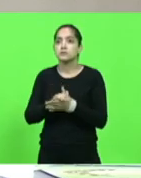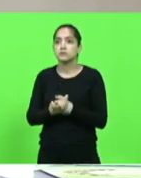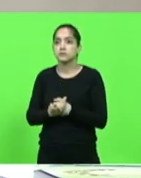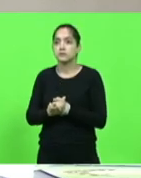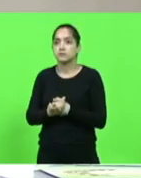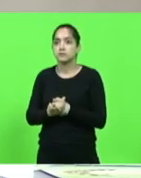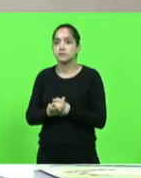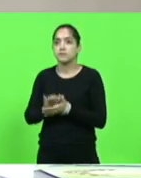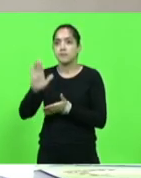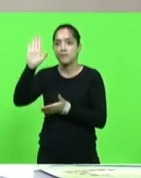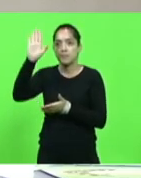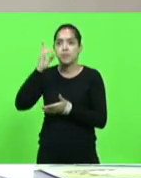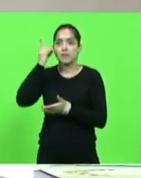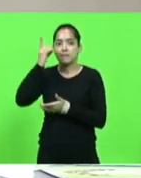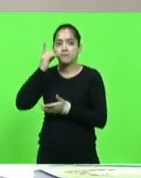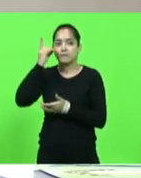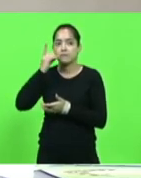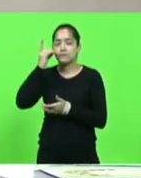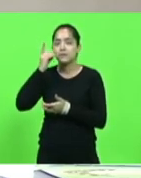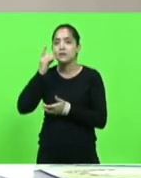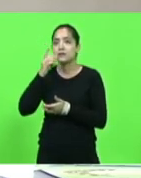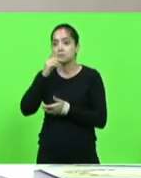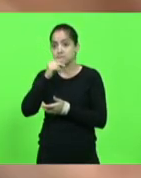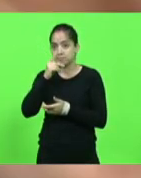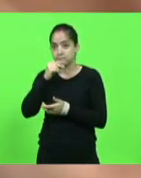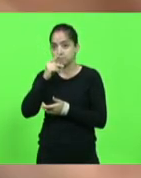Olha só, presidente, olha só como essa...